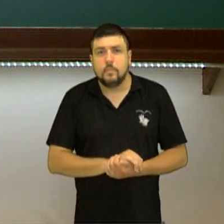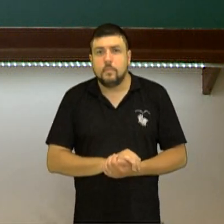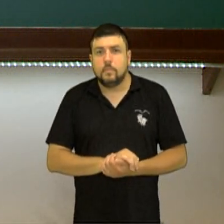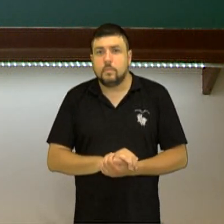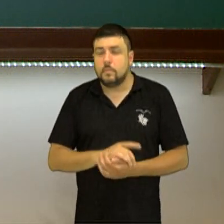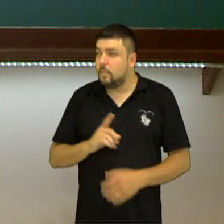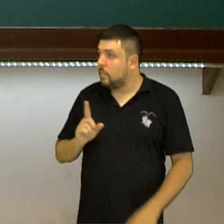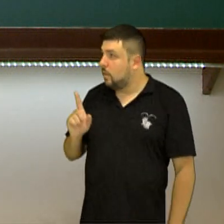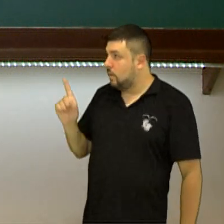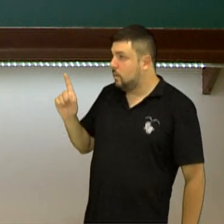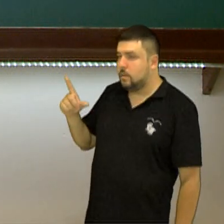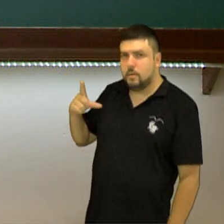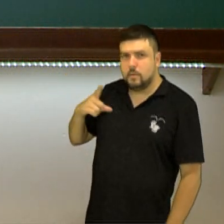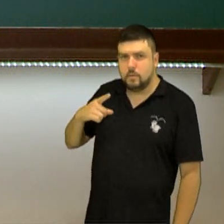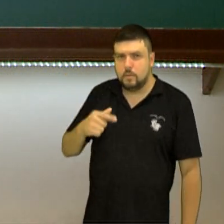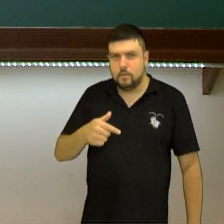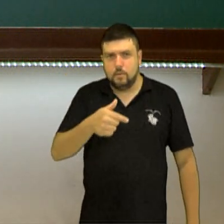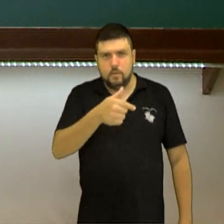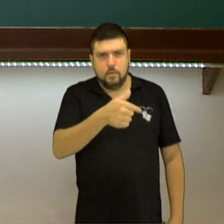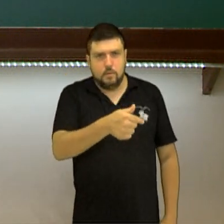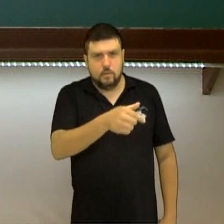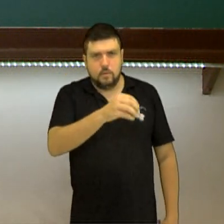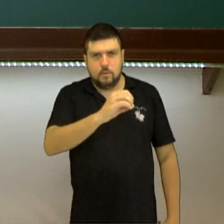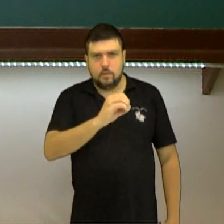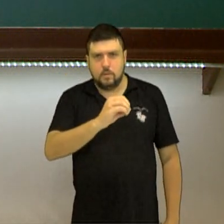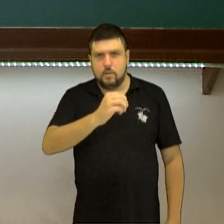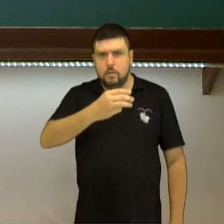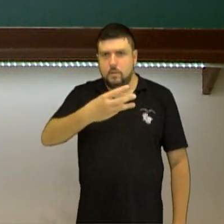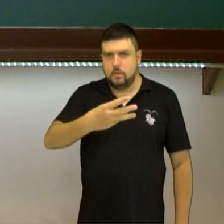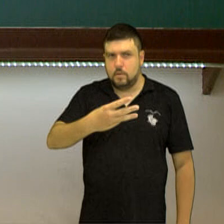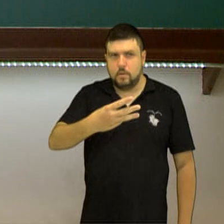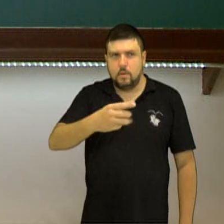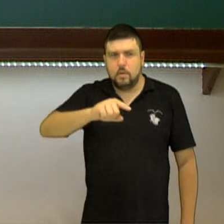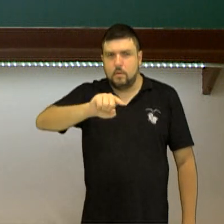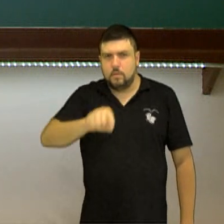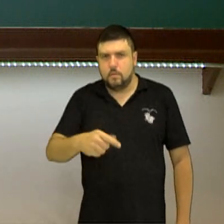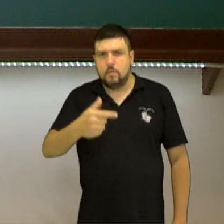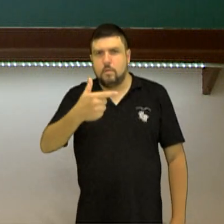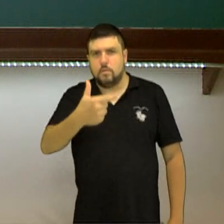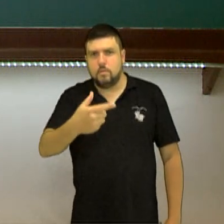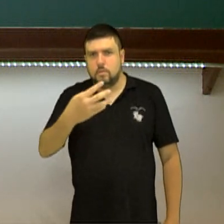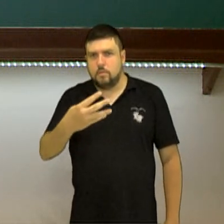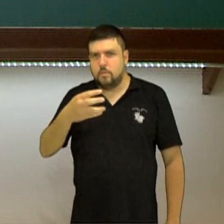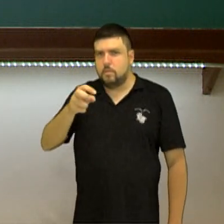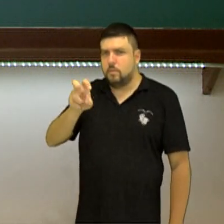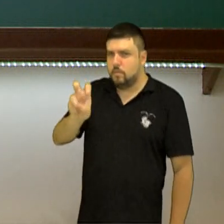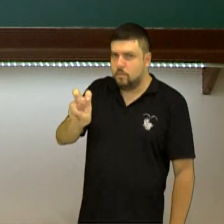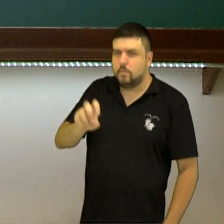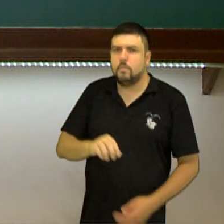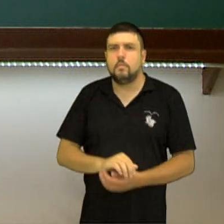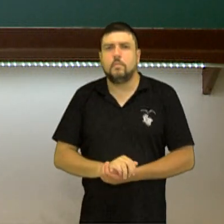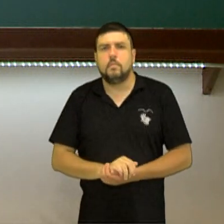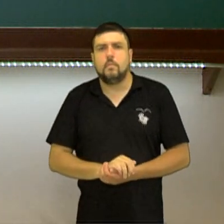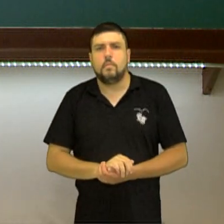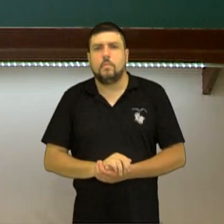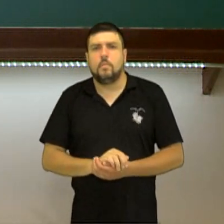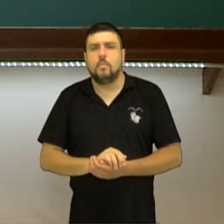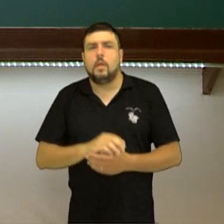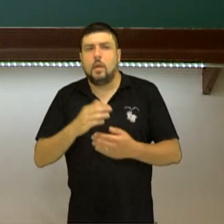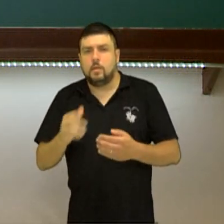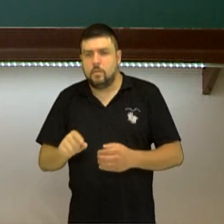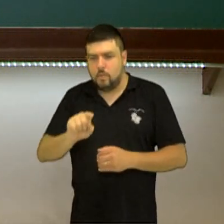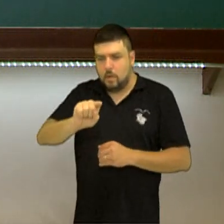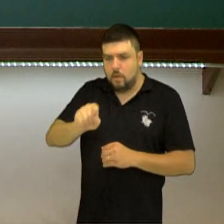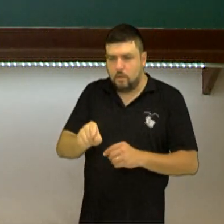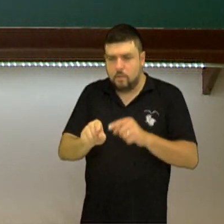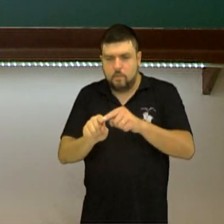0 no 3, porque está à esquerda da vírgula, à direita da vírgula indica, o número que está à esquerda da vírgula, a vírgula